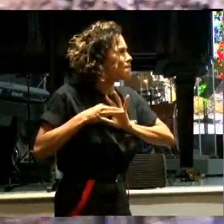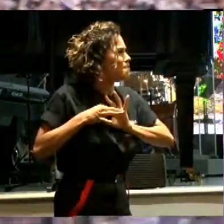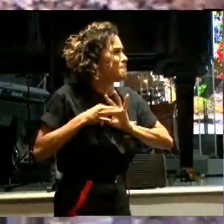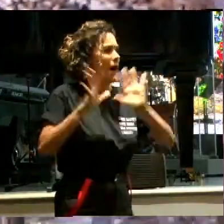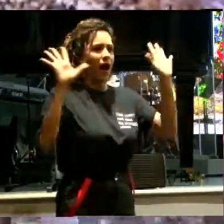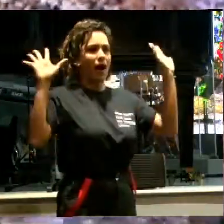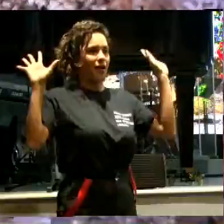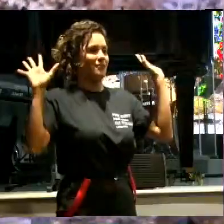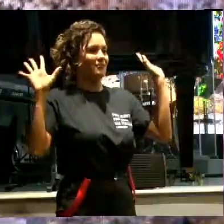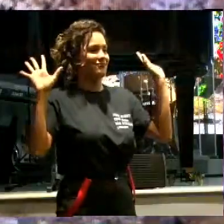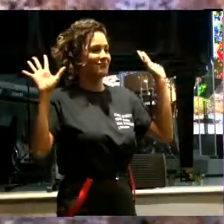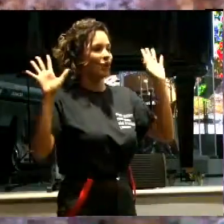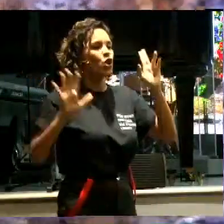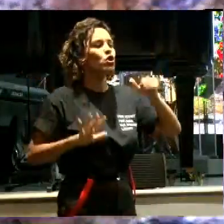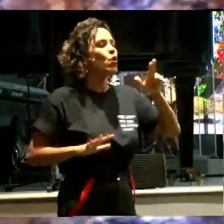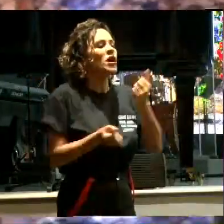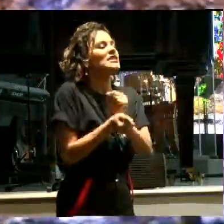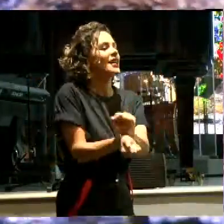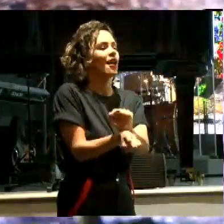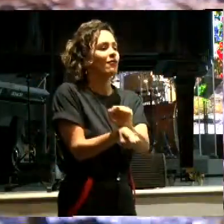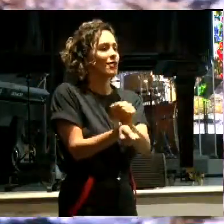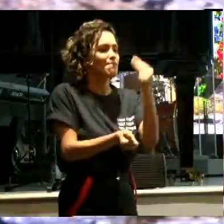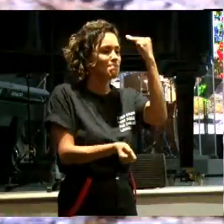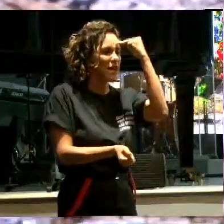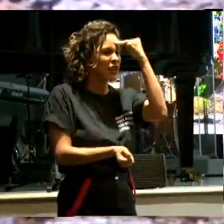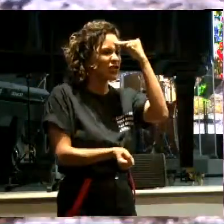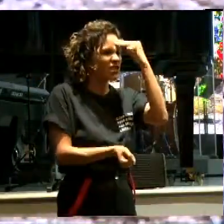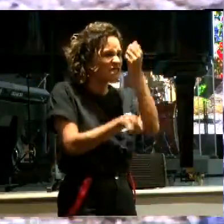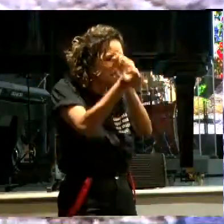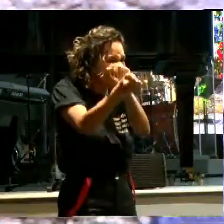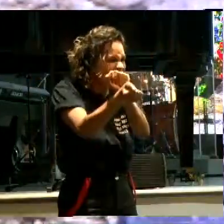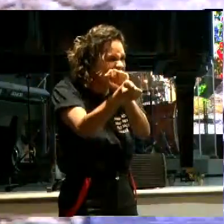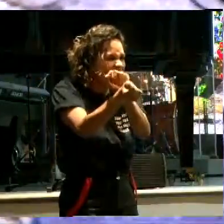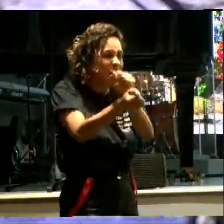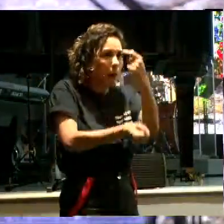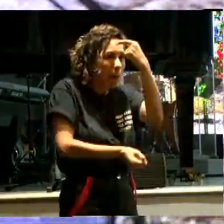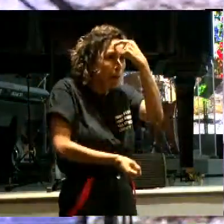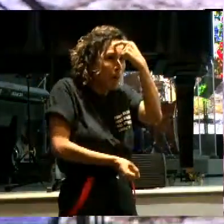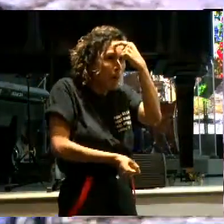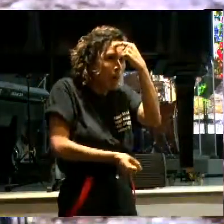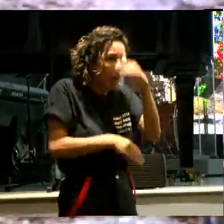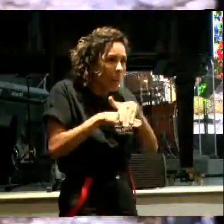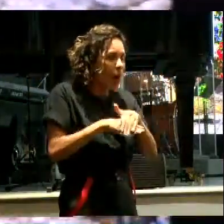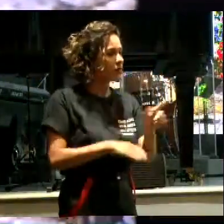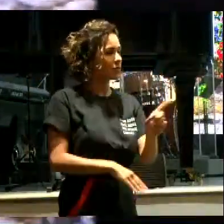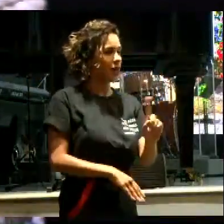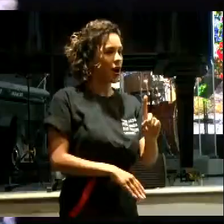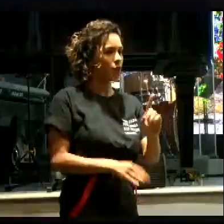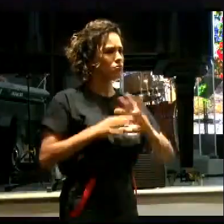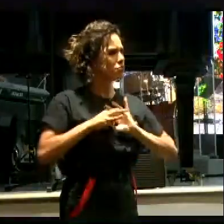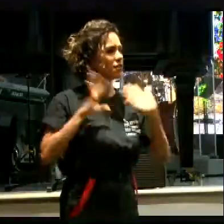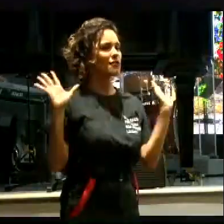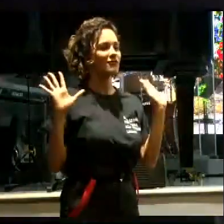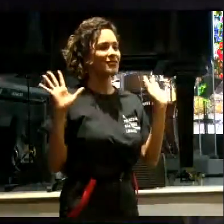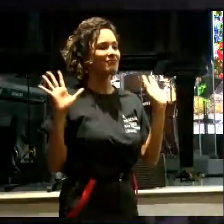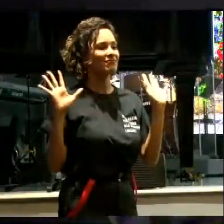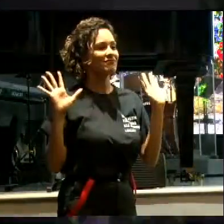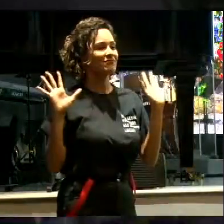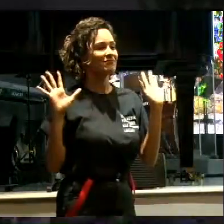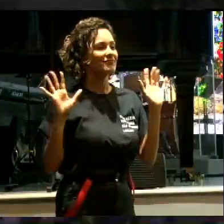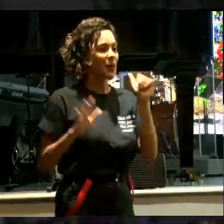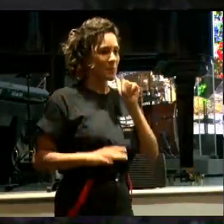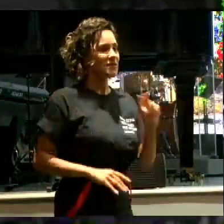nunca foi de escrava, nunca foi de cativa. Ela tinha a alma dela livre. E é isso que